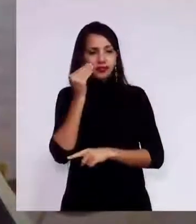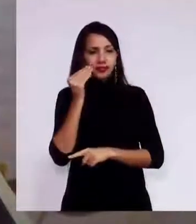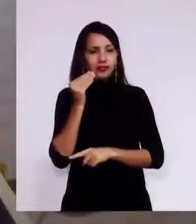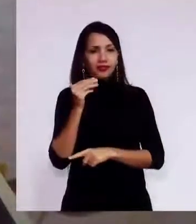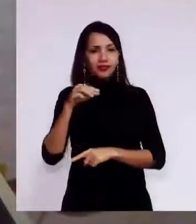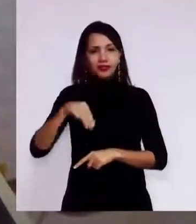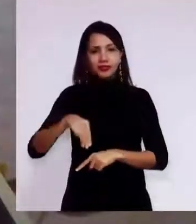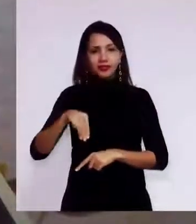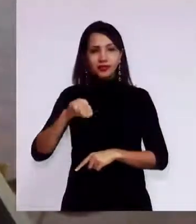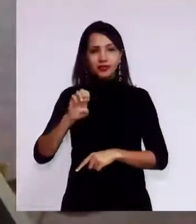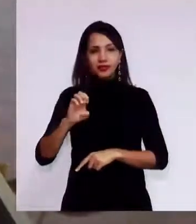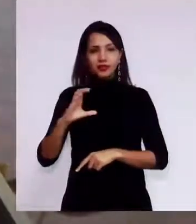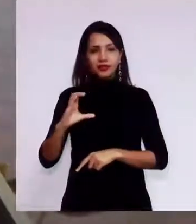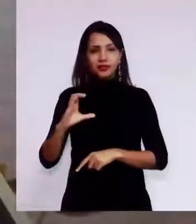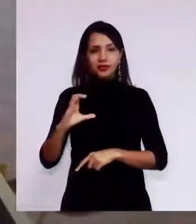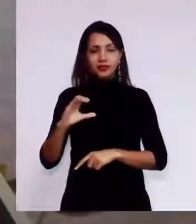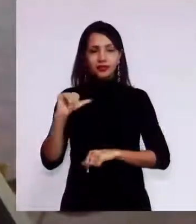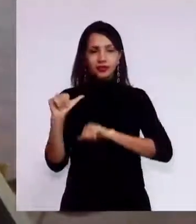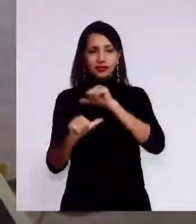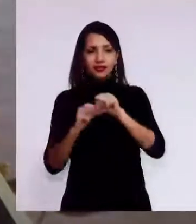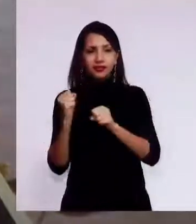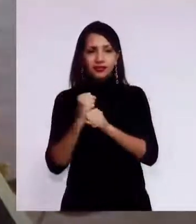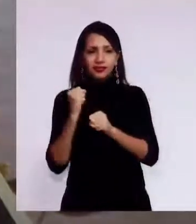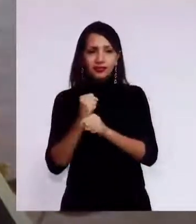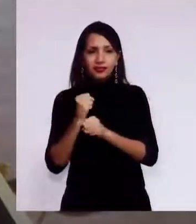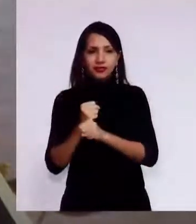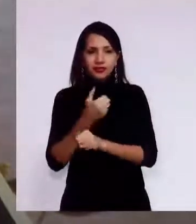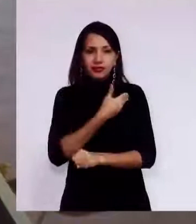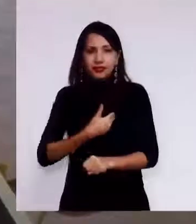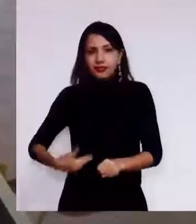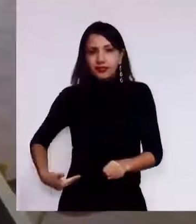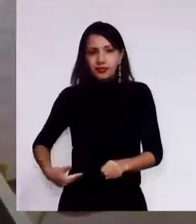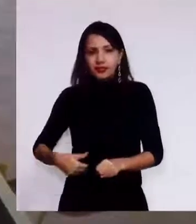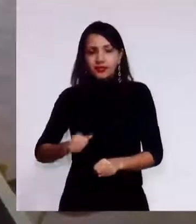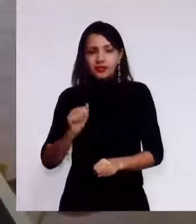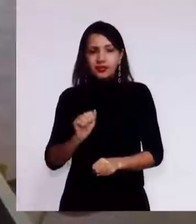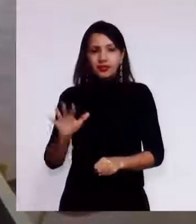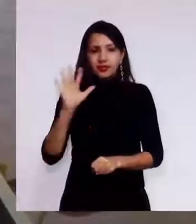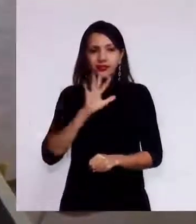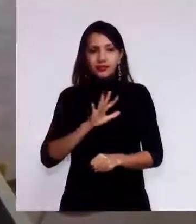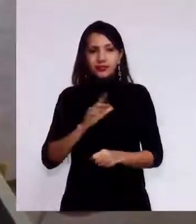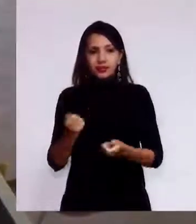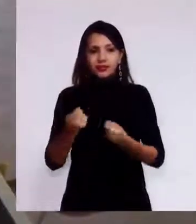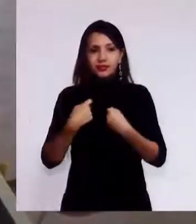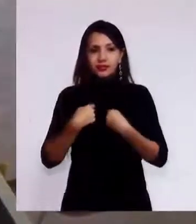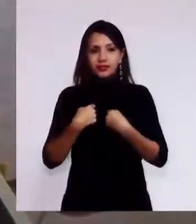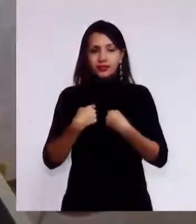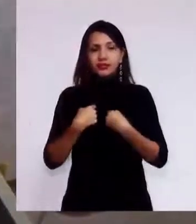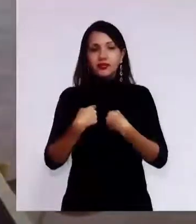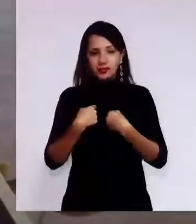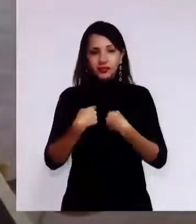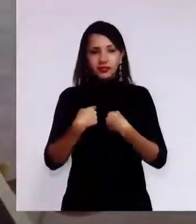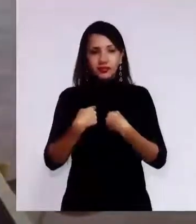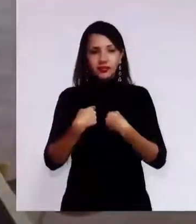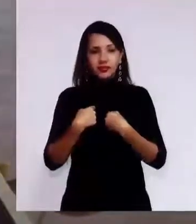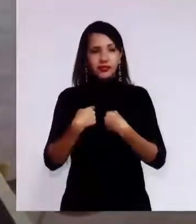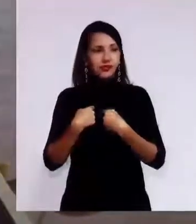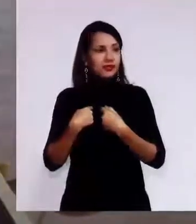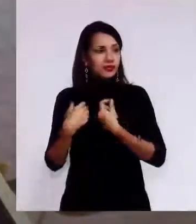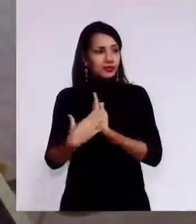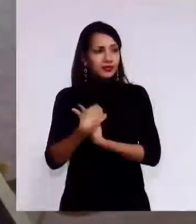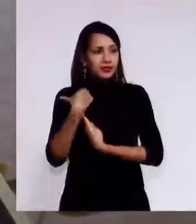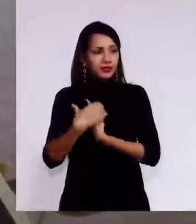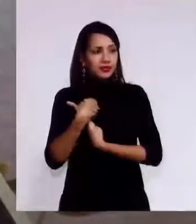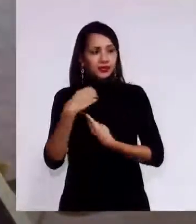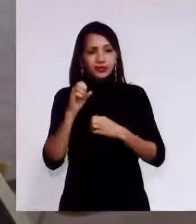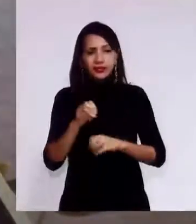MEC de reformar a política nacional que traz as diretrizes para a educação inclusiva no Brasil. Vamos tentar entender um pouquinho a